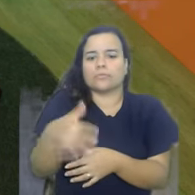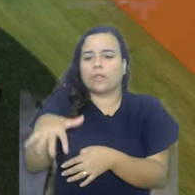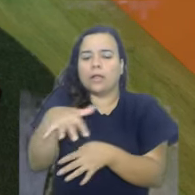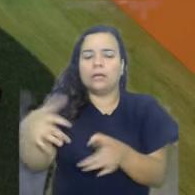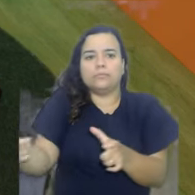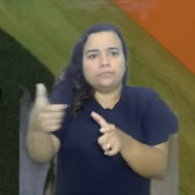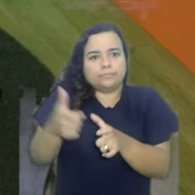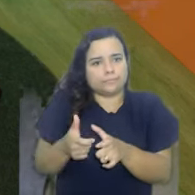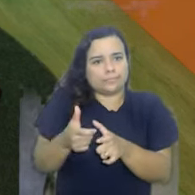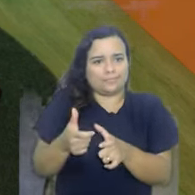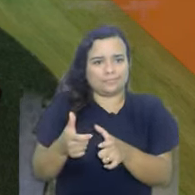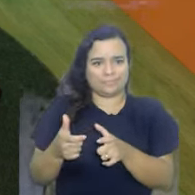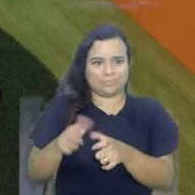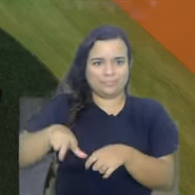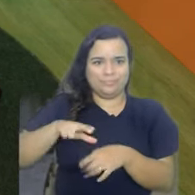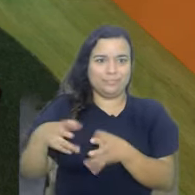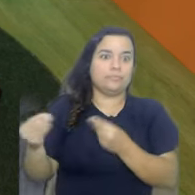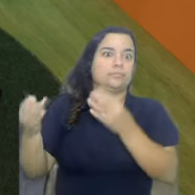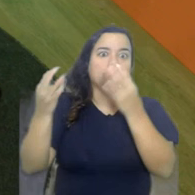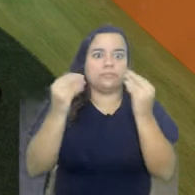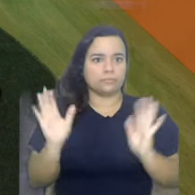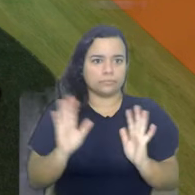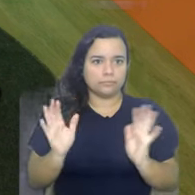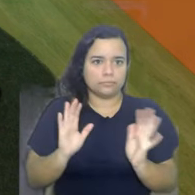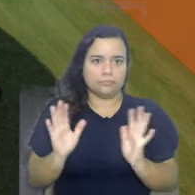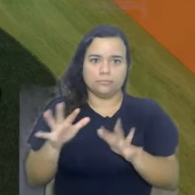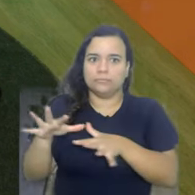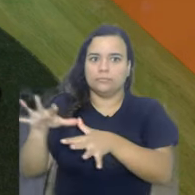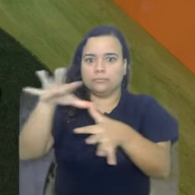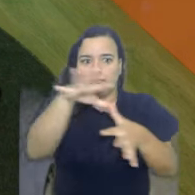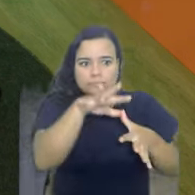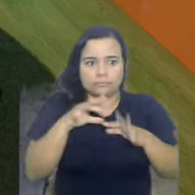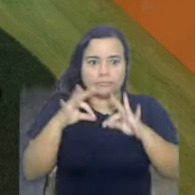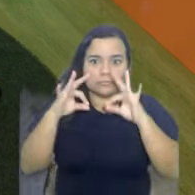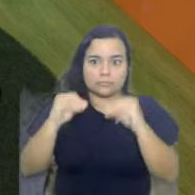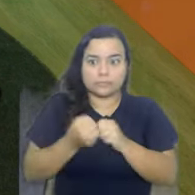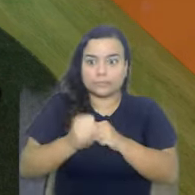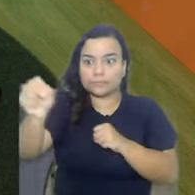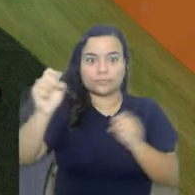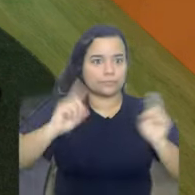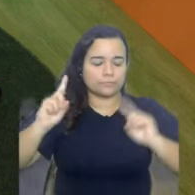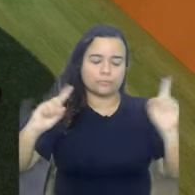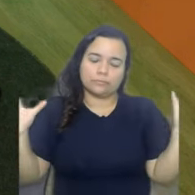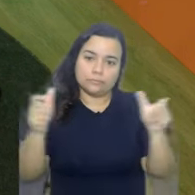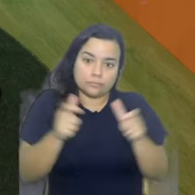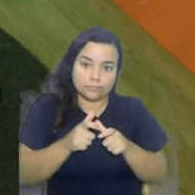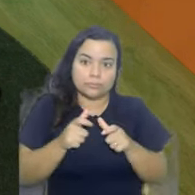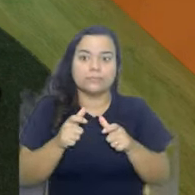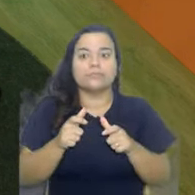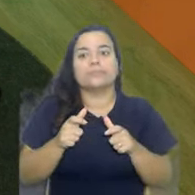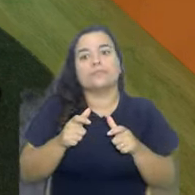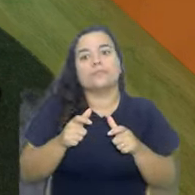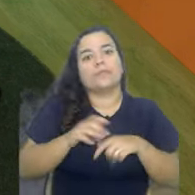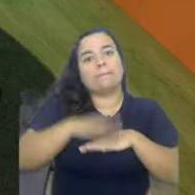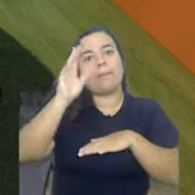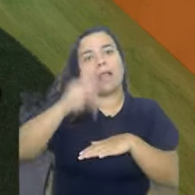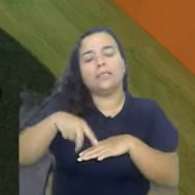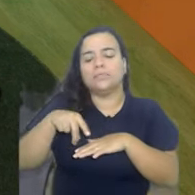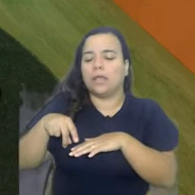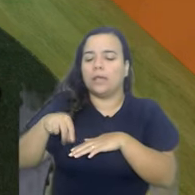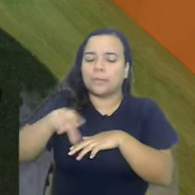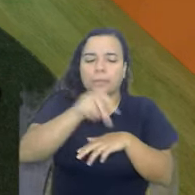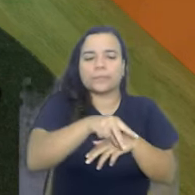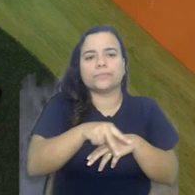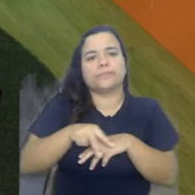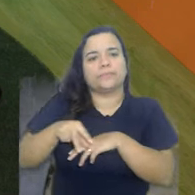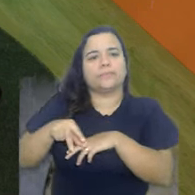requer fazer tanto a a o o o mapeamento especificamente mais a a pulverização Então hoje o pequeno e o médio